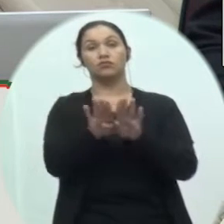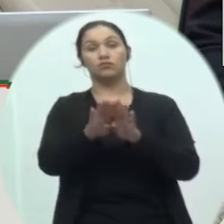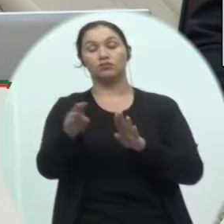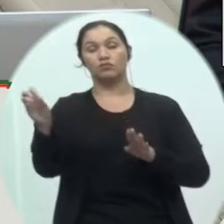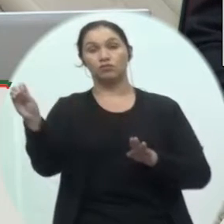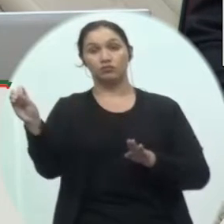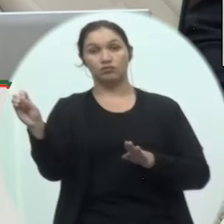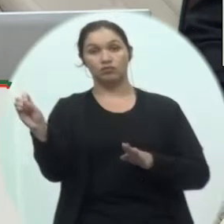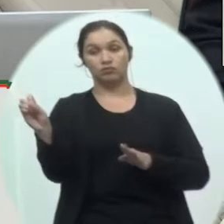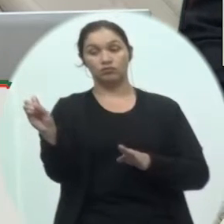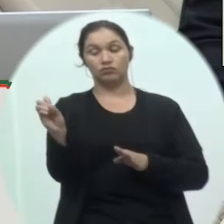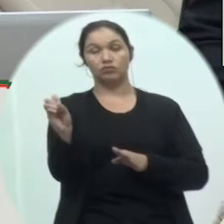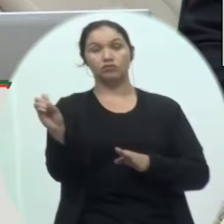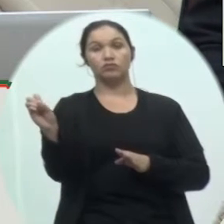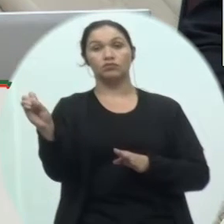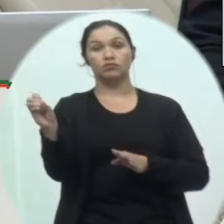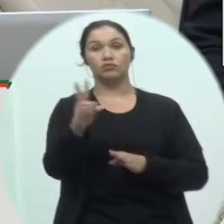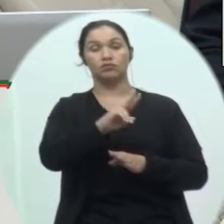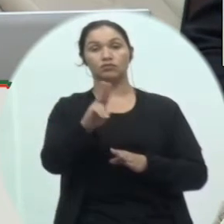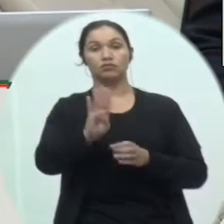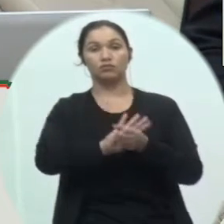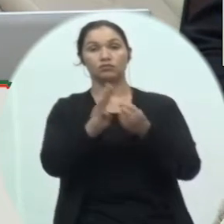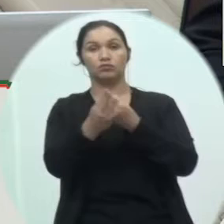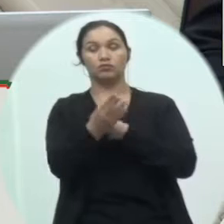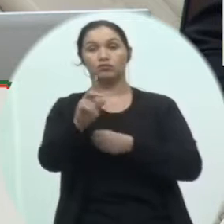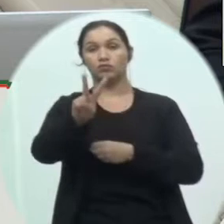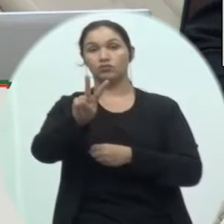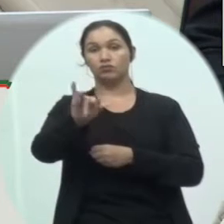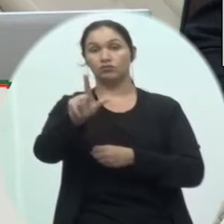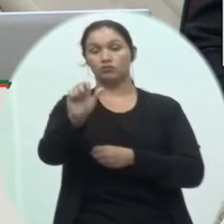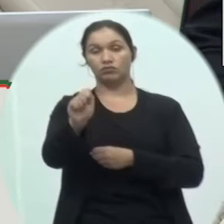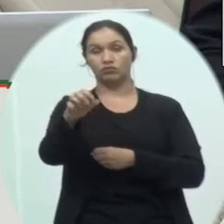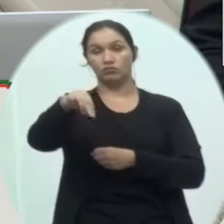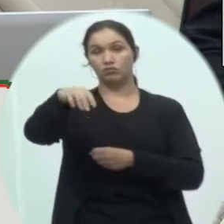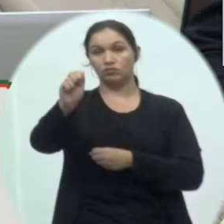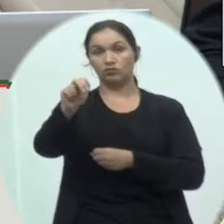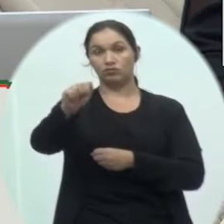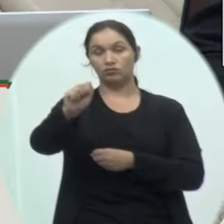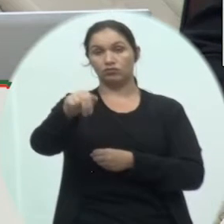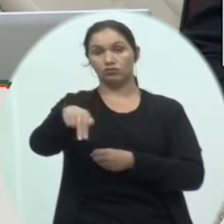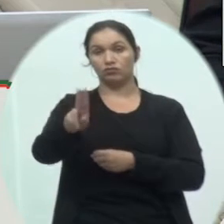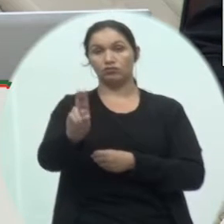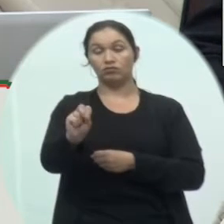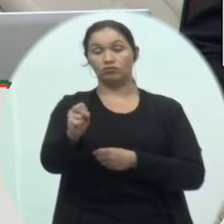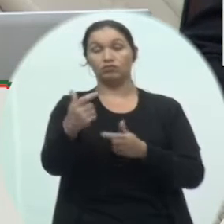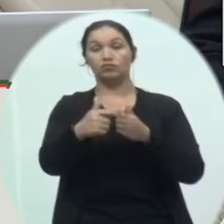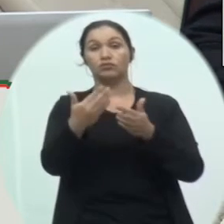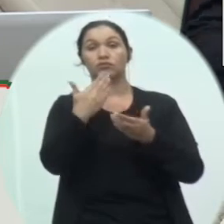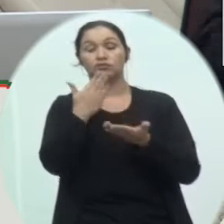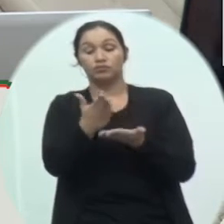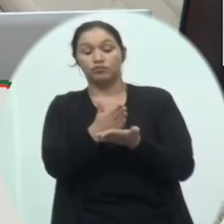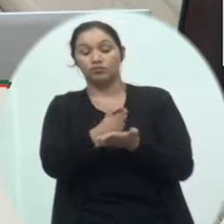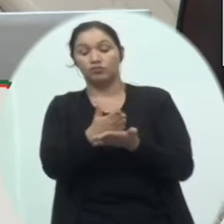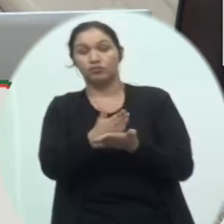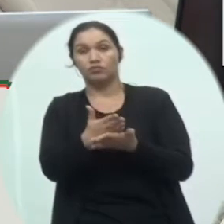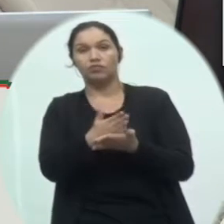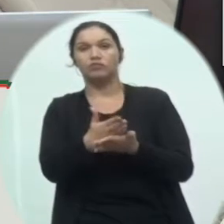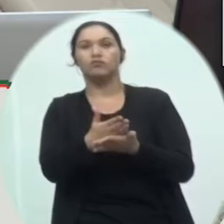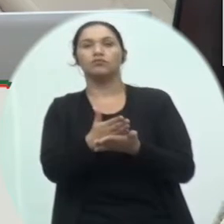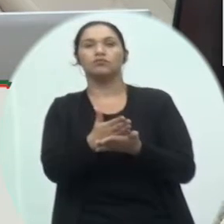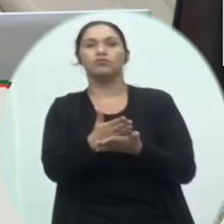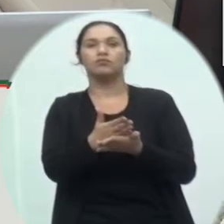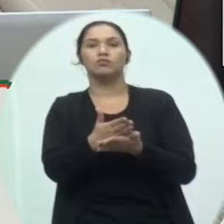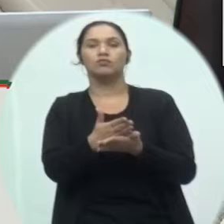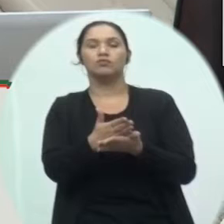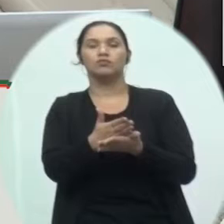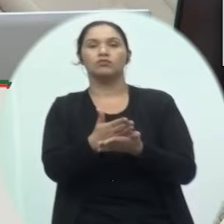Manaus. Tal medida solicitada pelos moradores visa a alteração da delimitação em atendimento à audiência pública